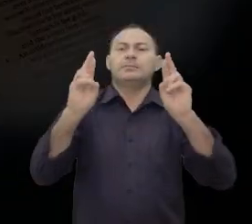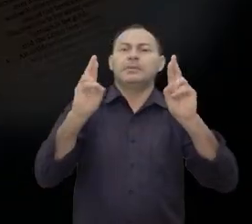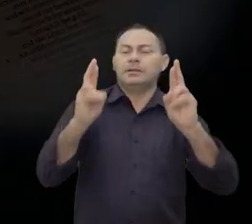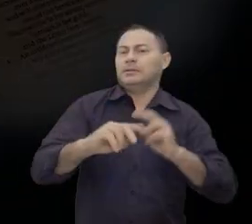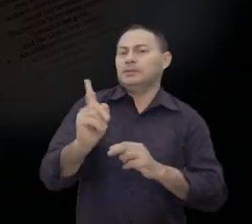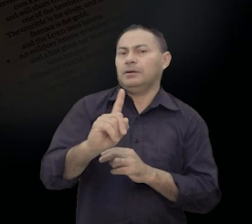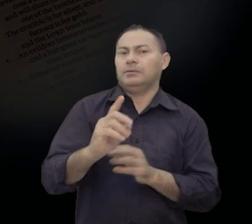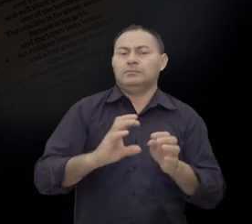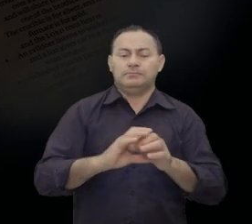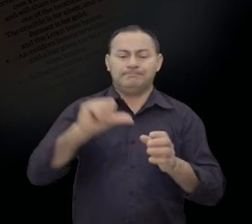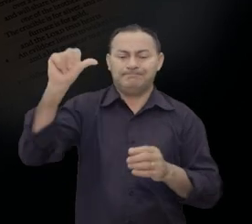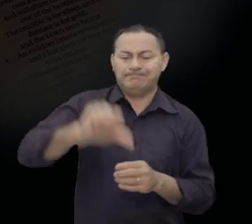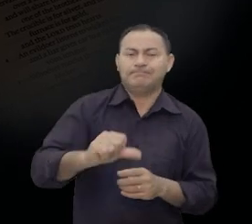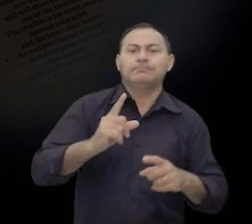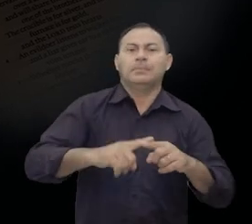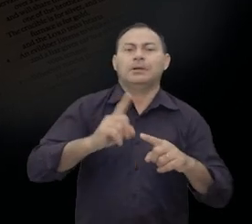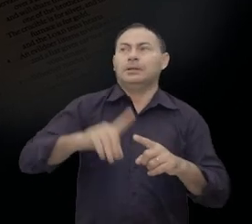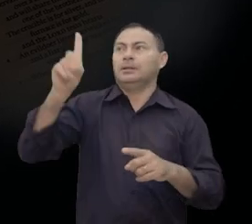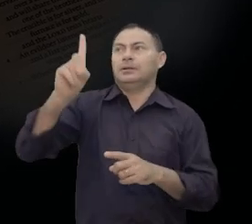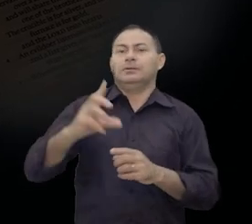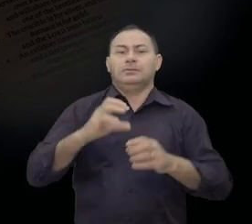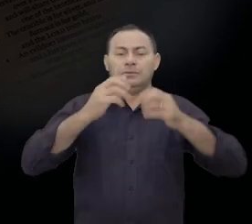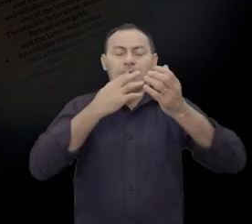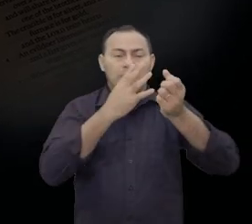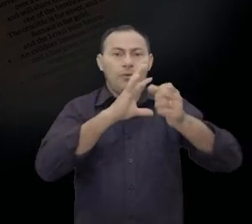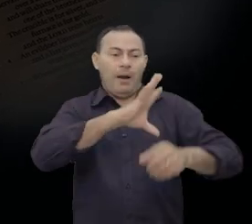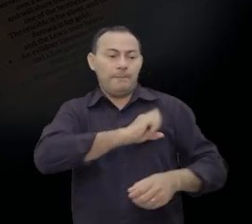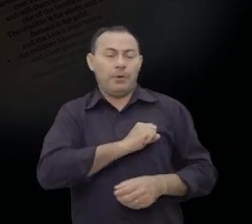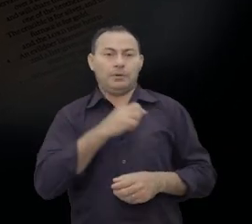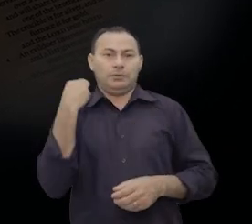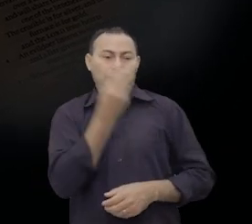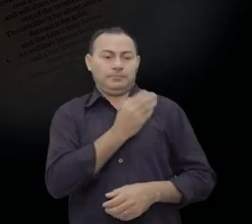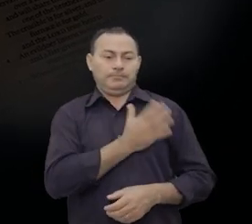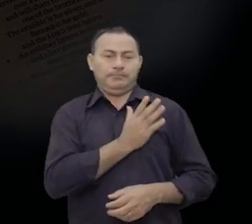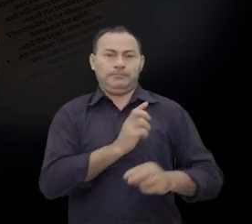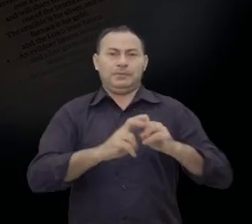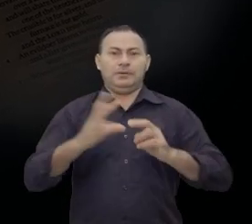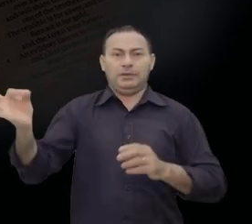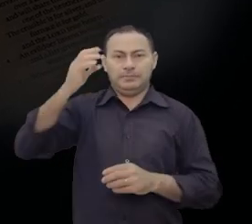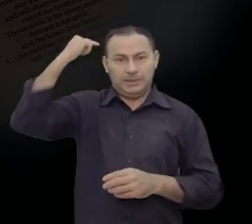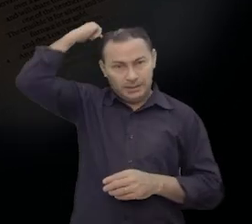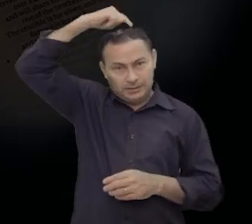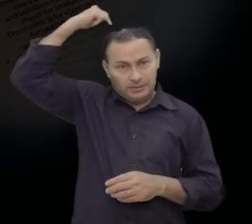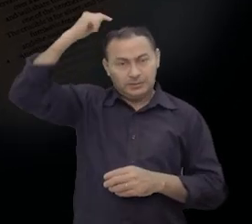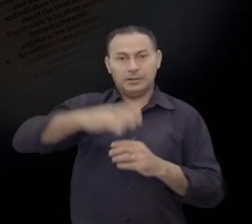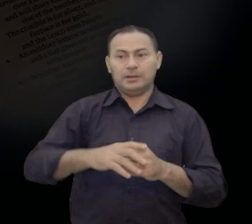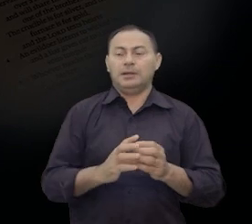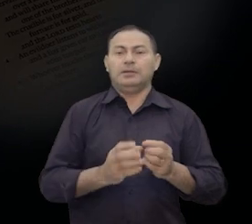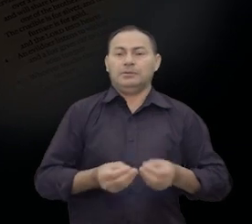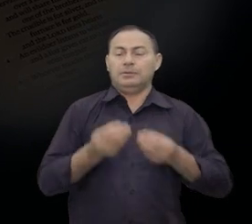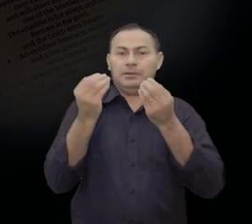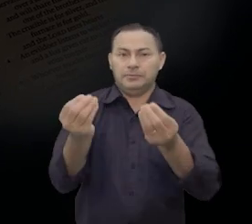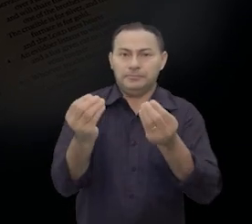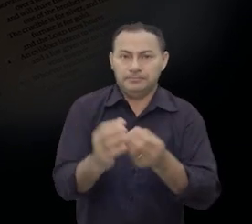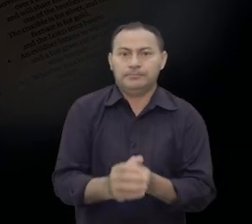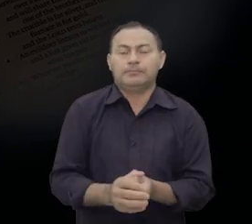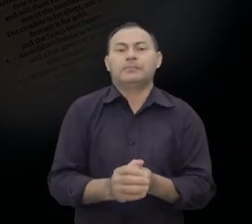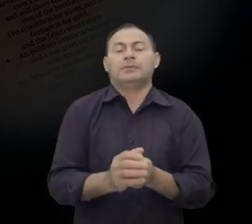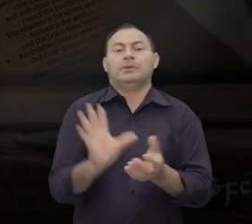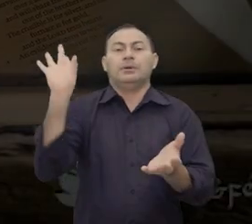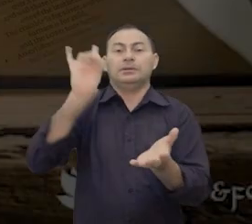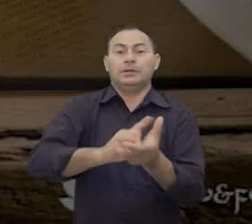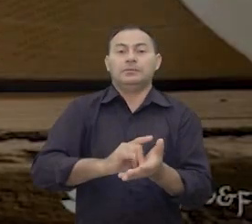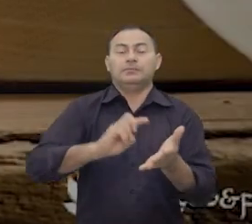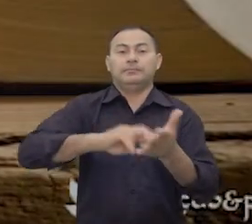a esperança não nos decepciona, porque Deus derramou seu amor em nossos corações por meio do Espírito Santo, que Ele nos concedeu."